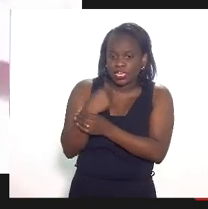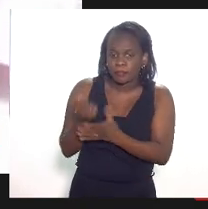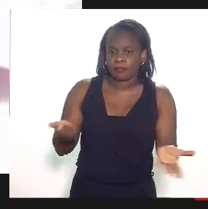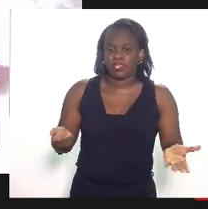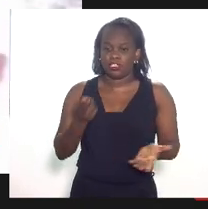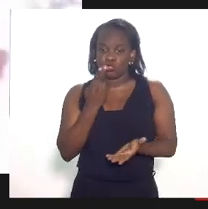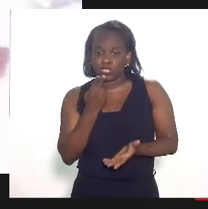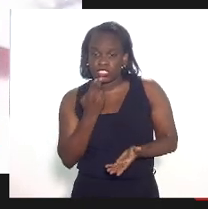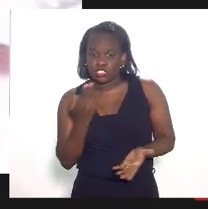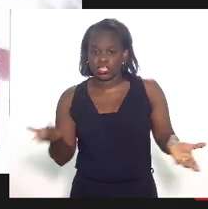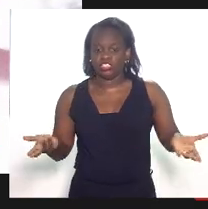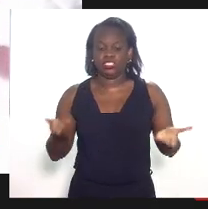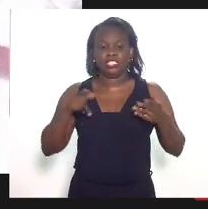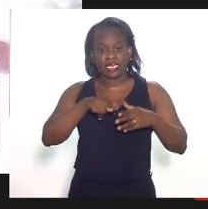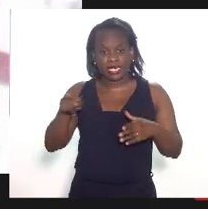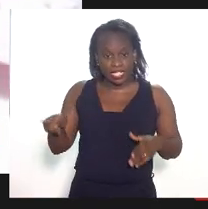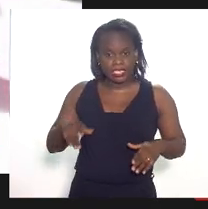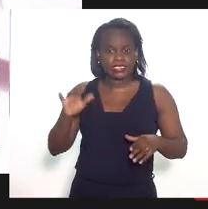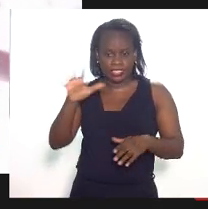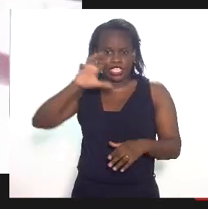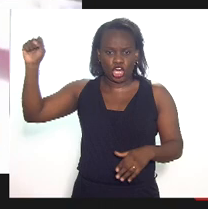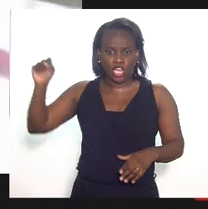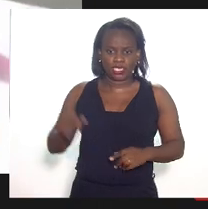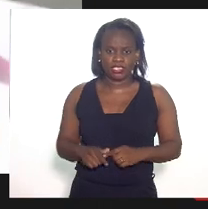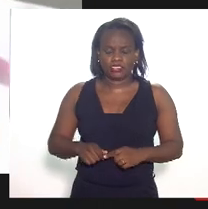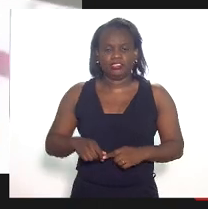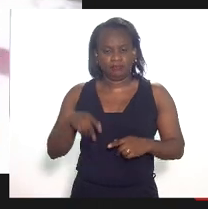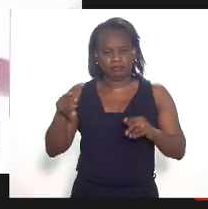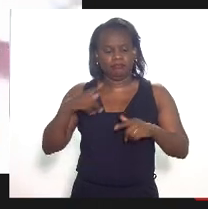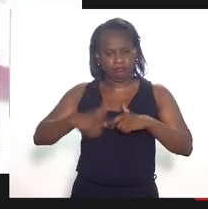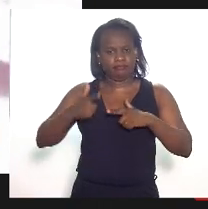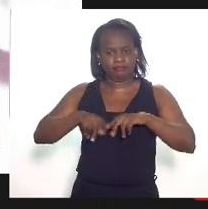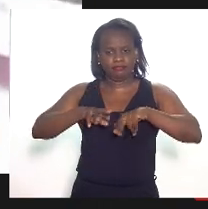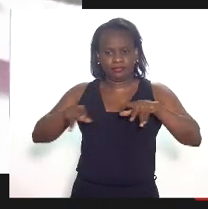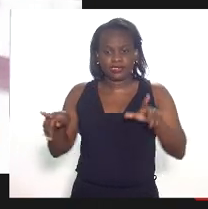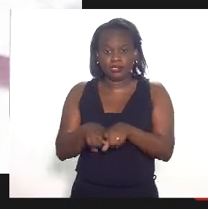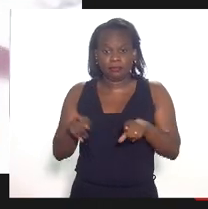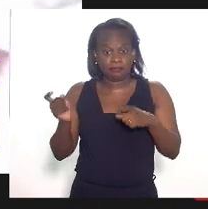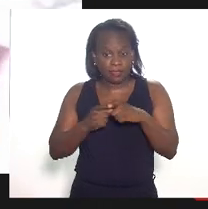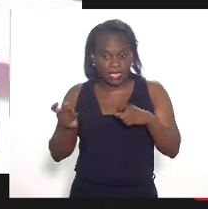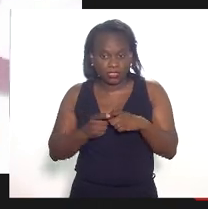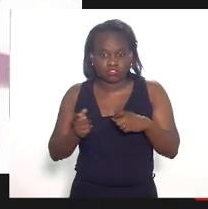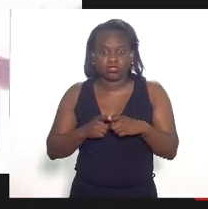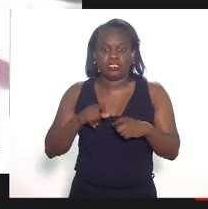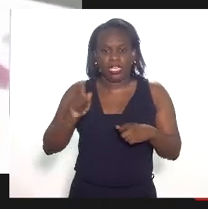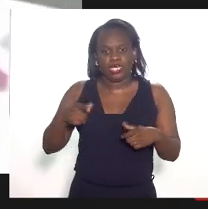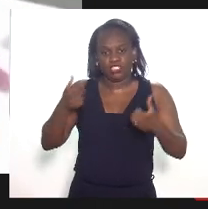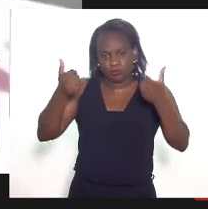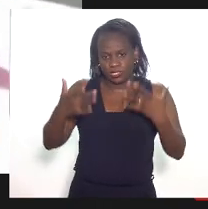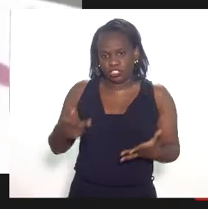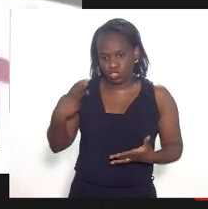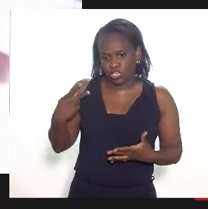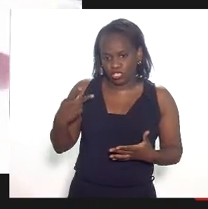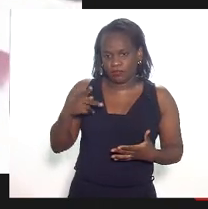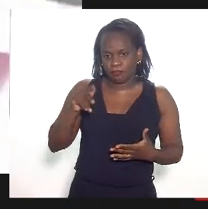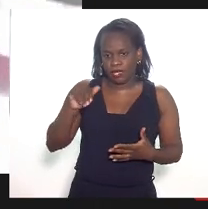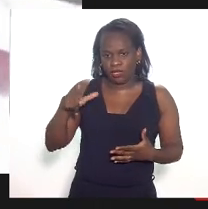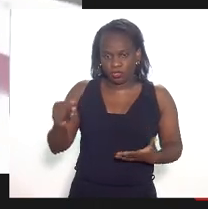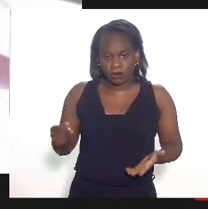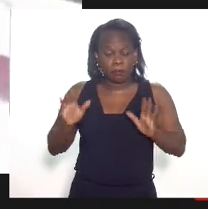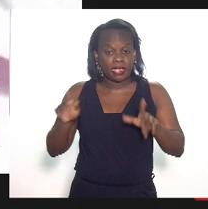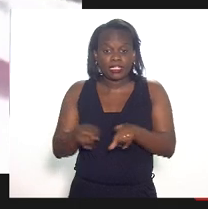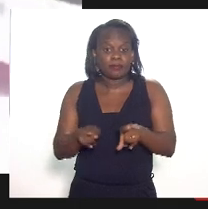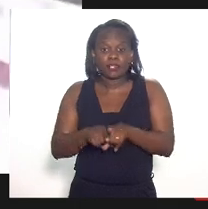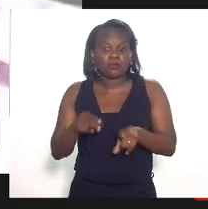os nutricionistas, são verdadeiros heróis nessa crise. E os médicos também, que é o nosso caso, doutor Paulo Pinheiro. Mas também nós